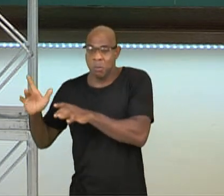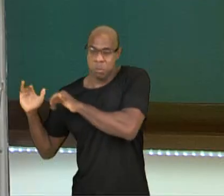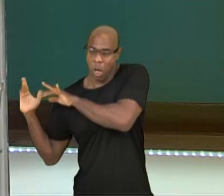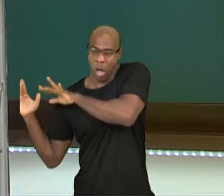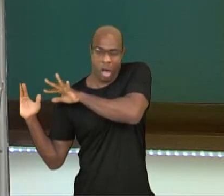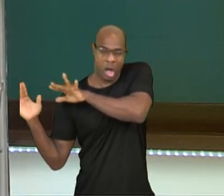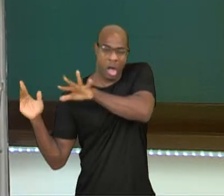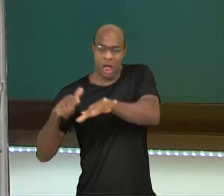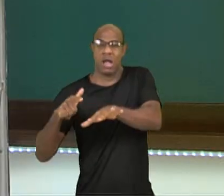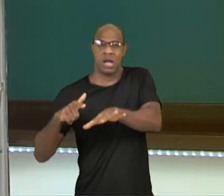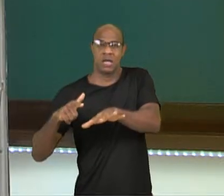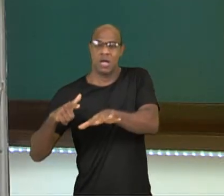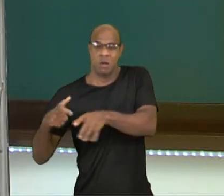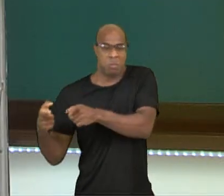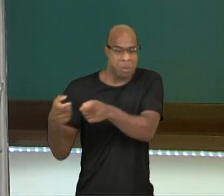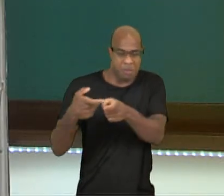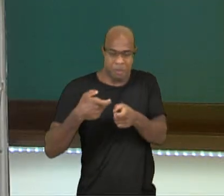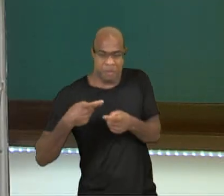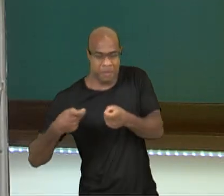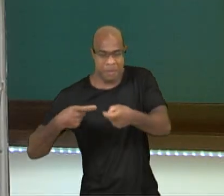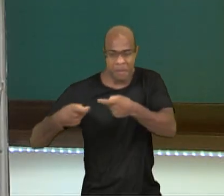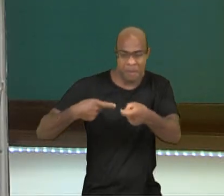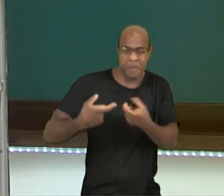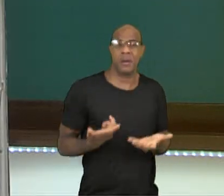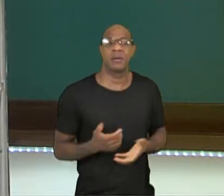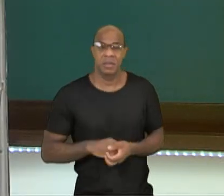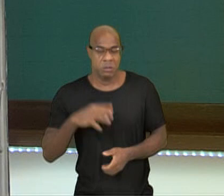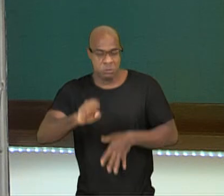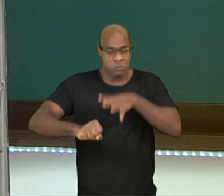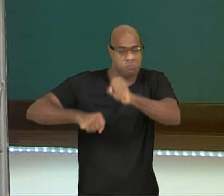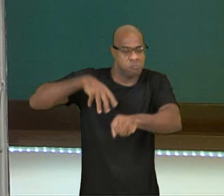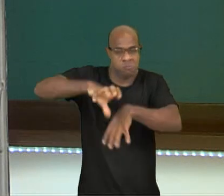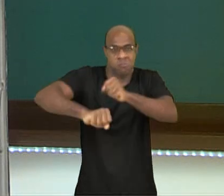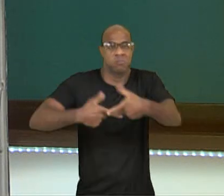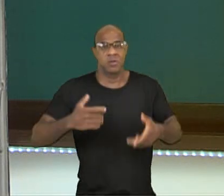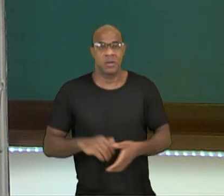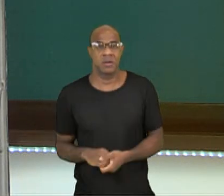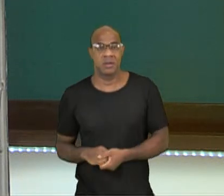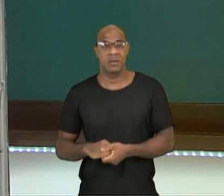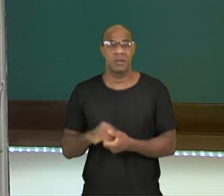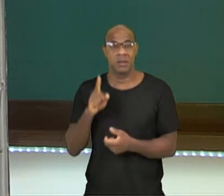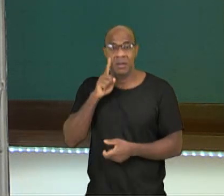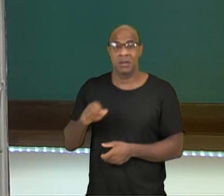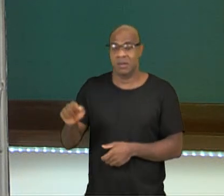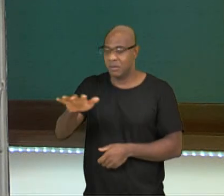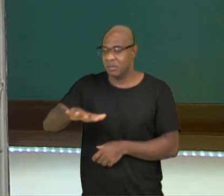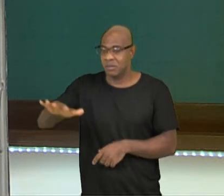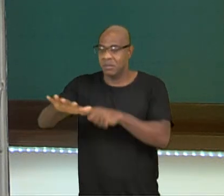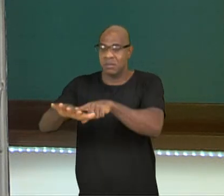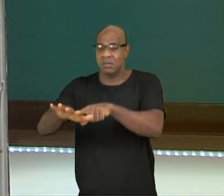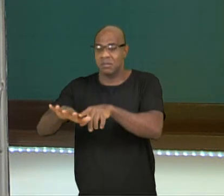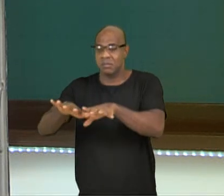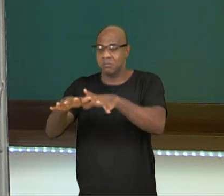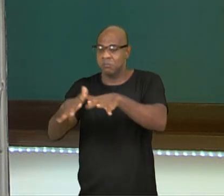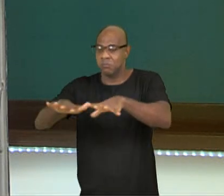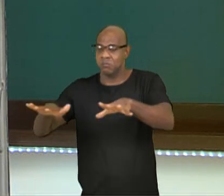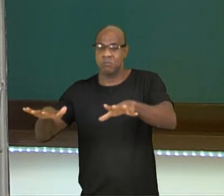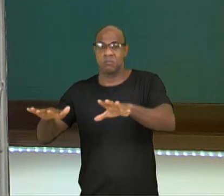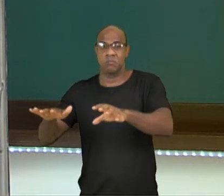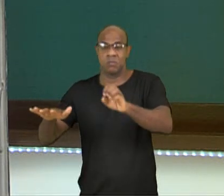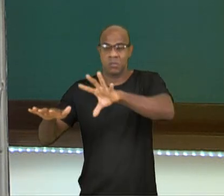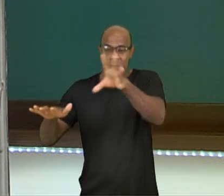a fazer a limpa, tá? Então o que separou aqui, ó, o Estreito de Gibraltar, essa proximidade geográfica, é